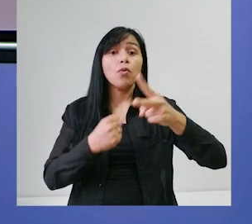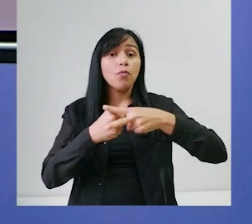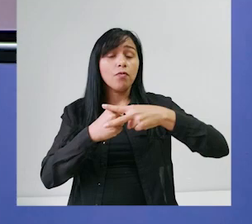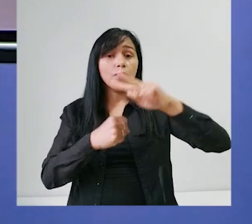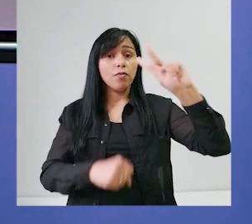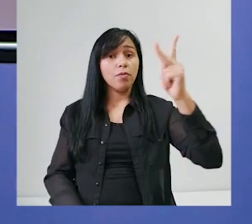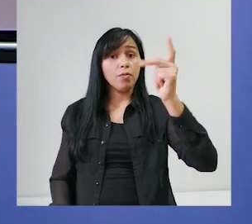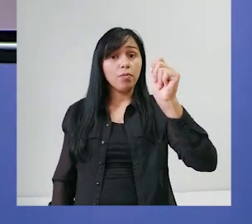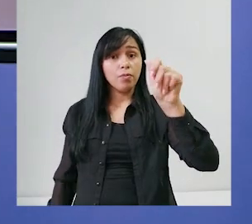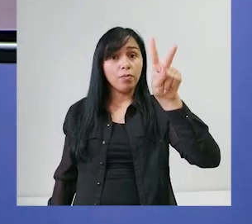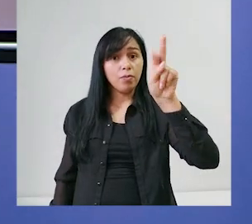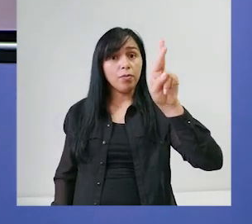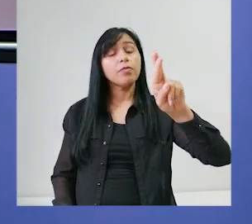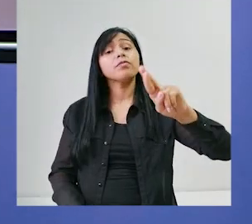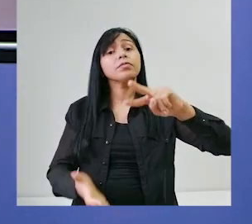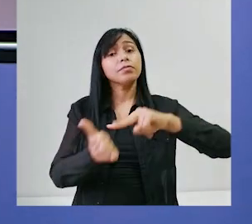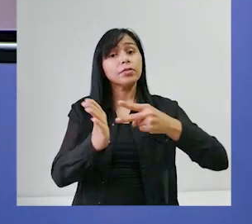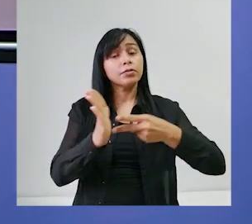sujeito